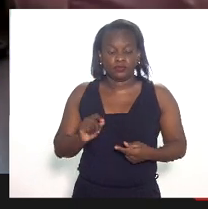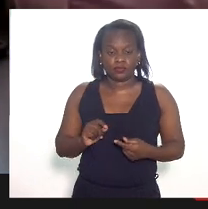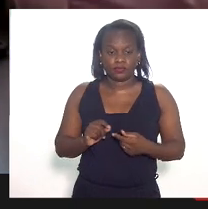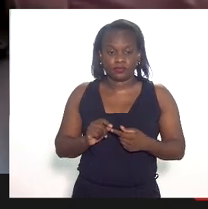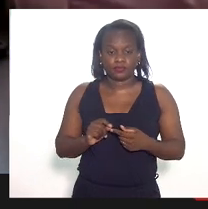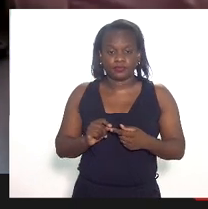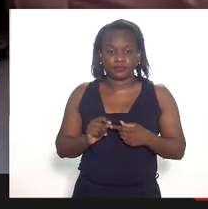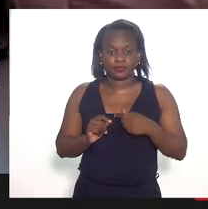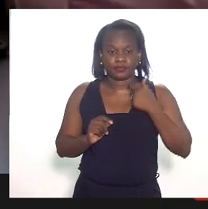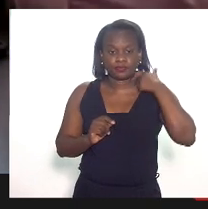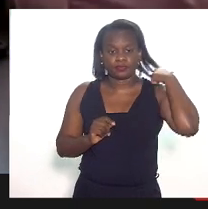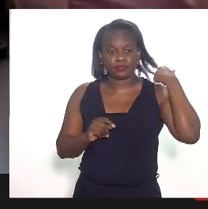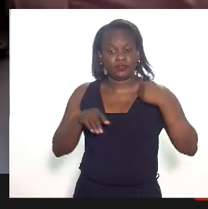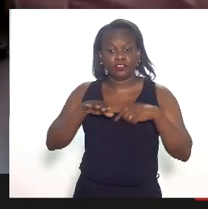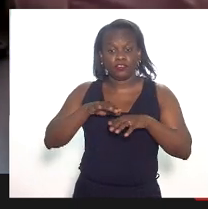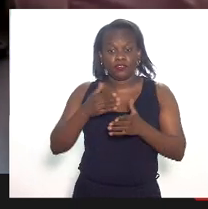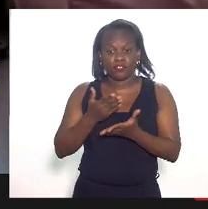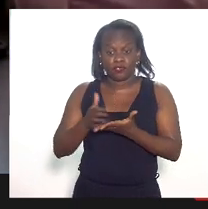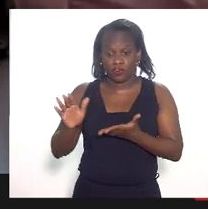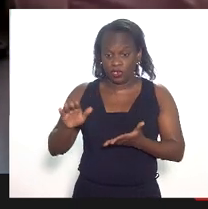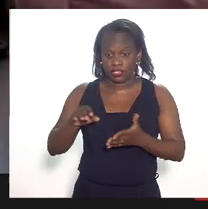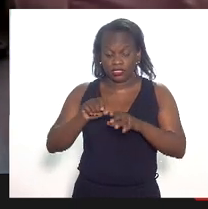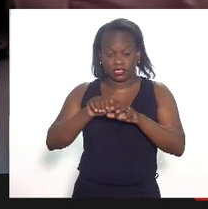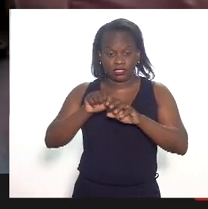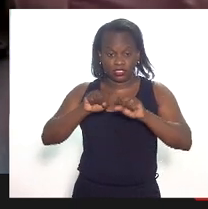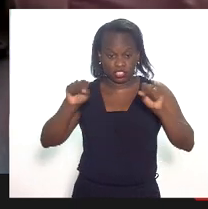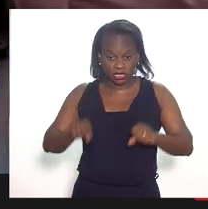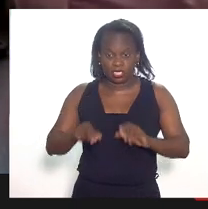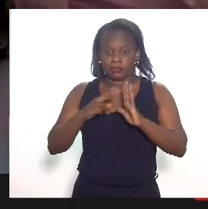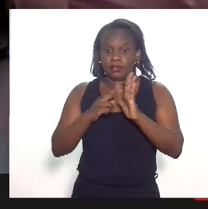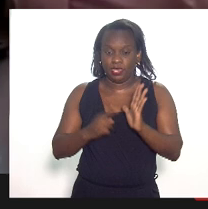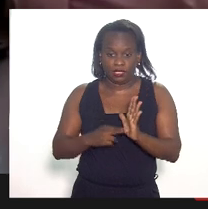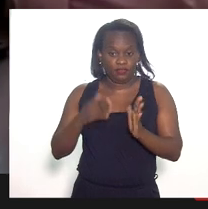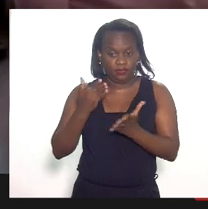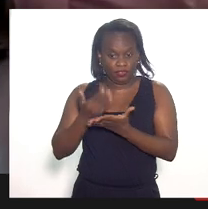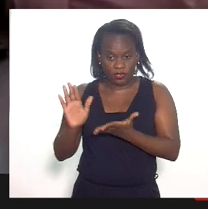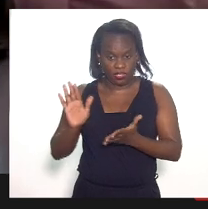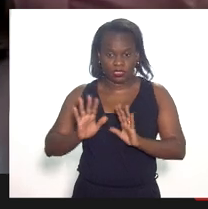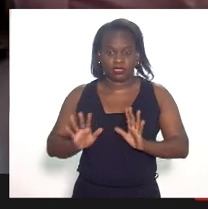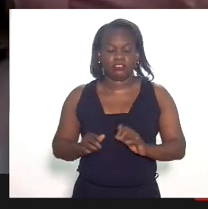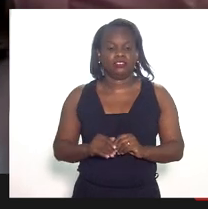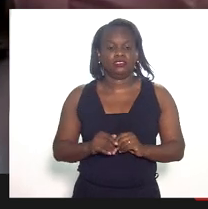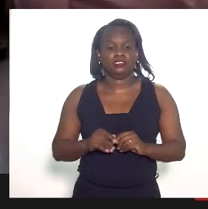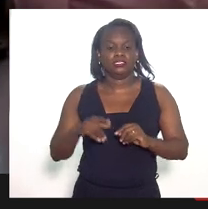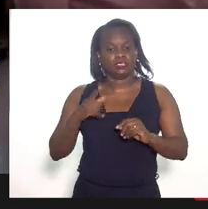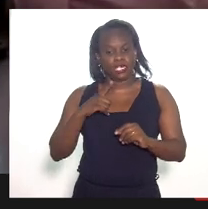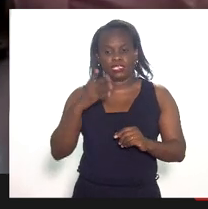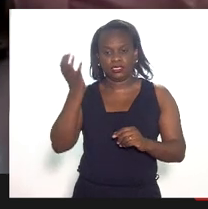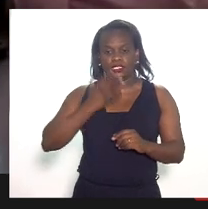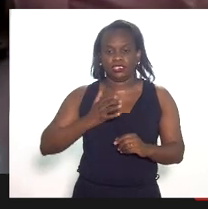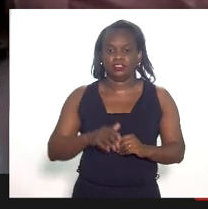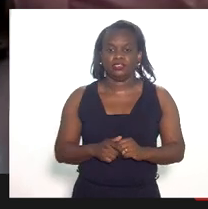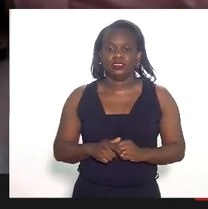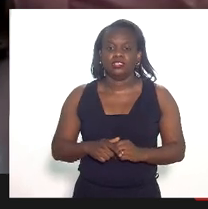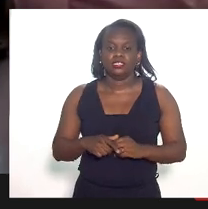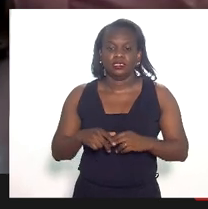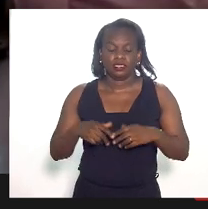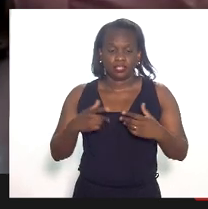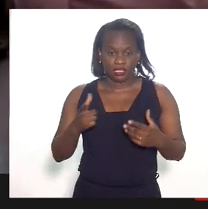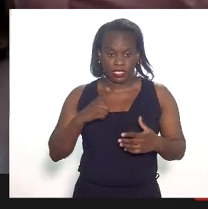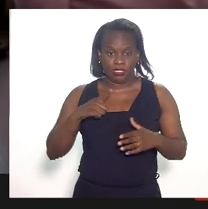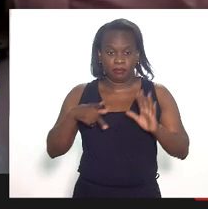É uma coisa, fora do sistema de regulação, entendeu? Fora do sistema, que é uma coisa muito séria. De leito de